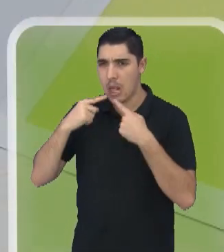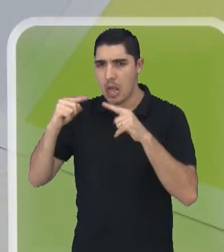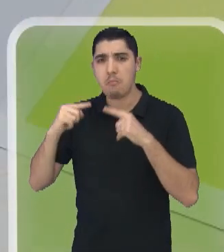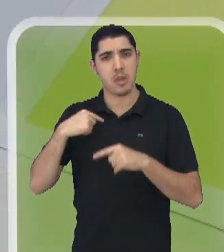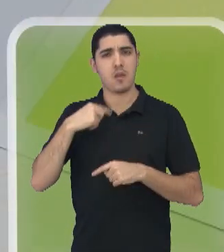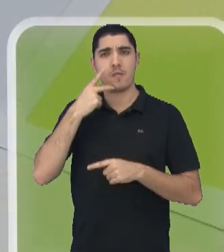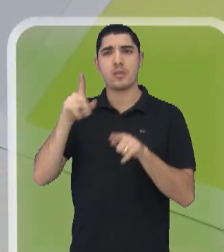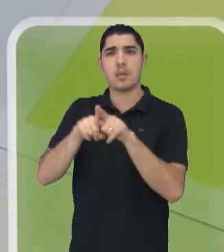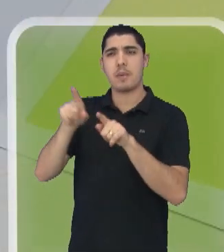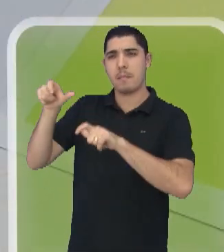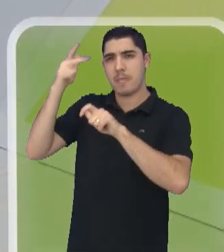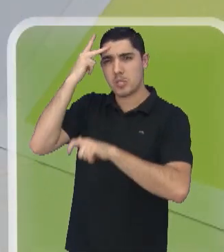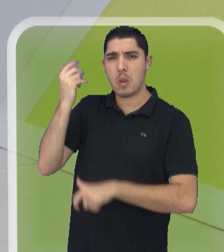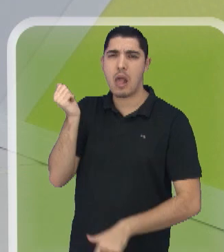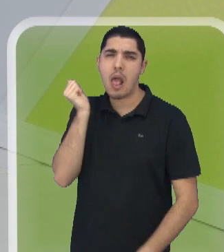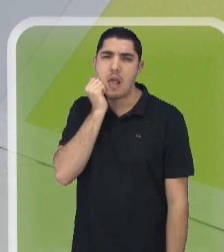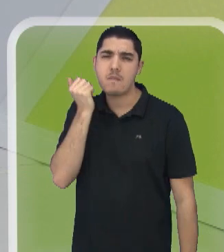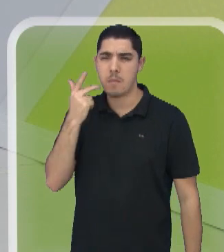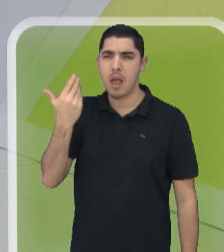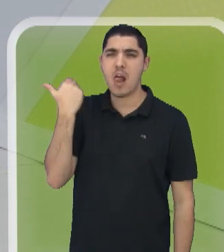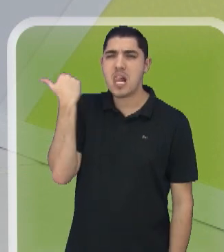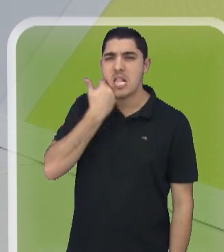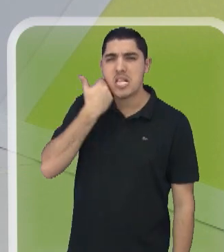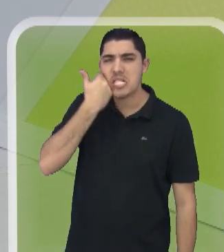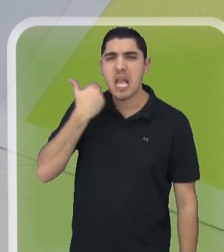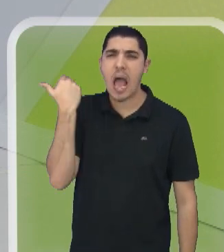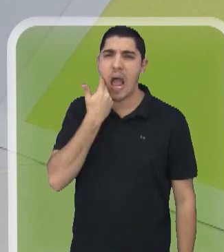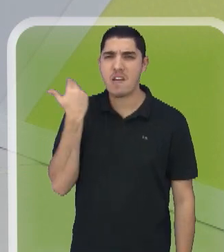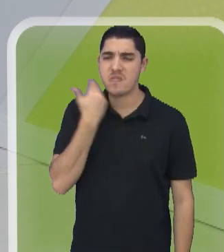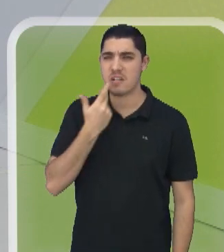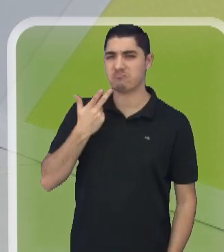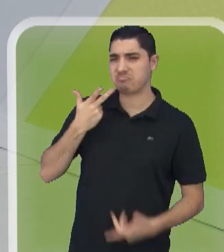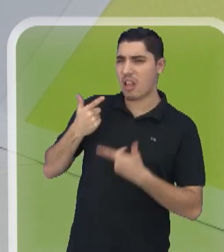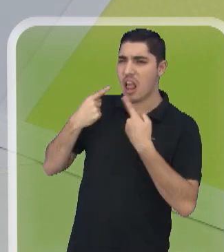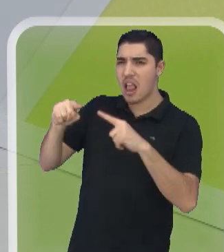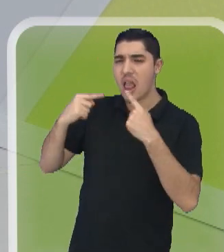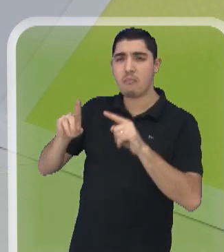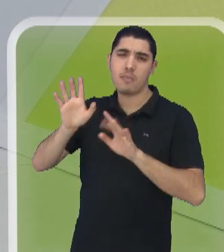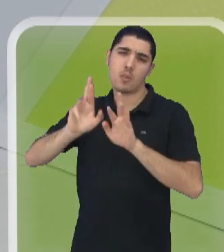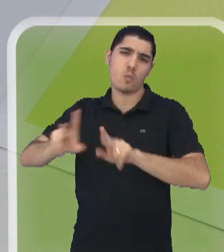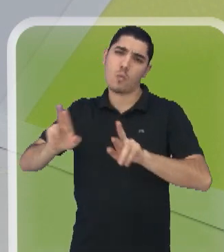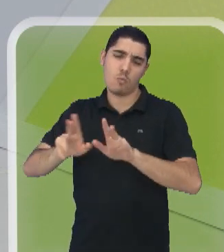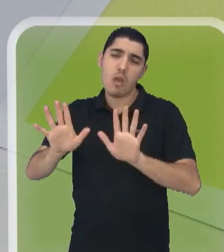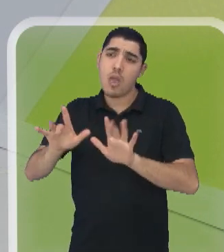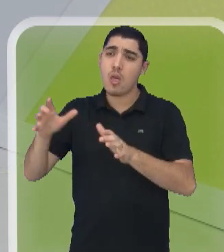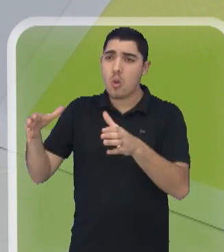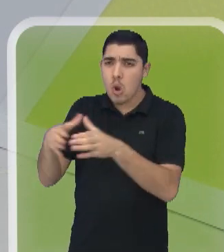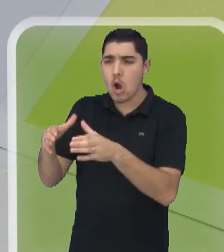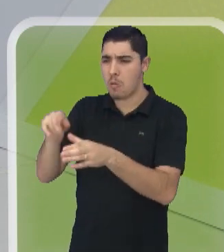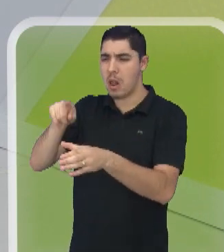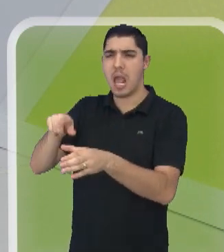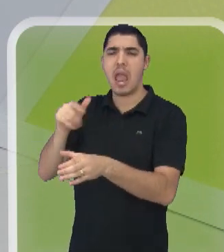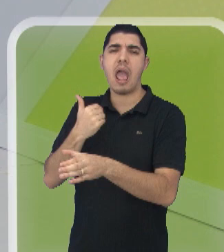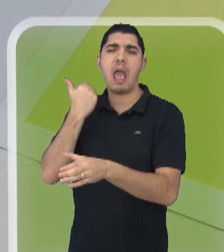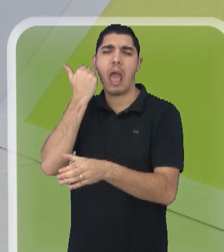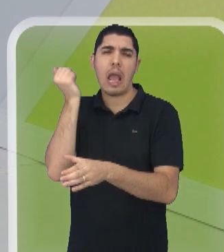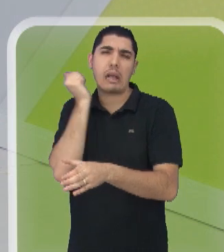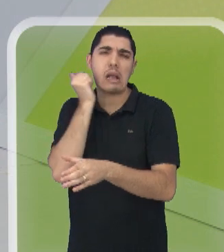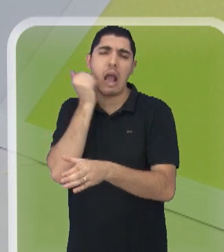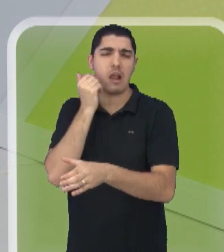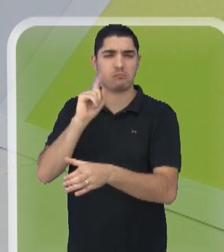grito de time sem vergonha e tal, que não é o caso. A gente sabe que é um grito de protesto e não necessariamente quer dizer que os jogadores são sem vergonha,